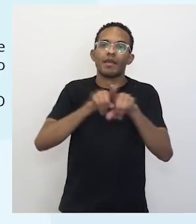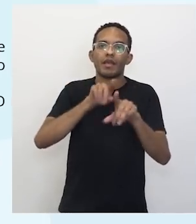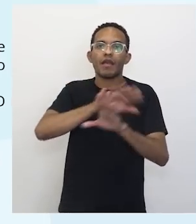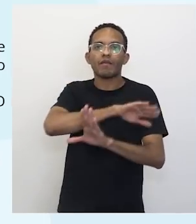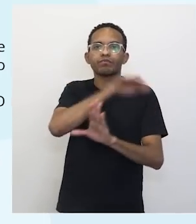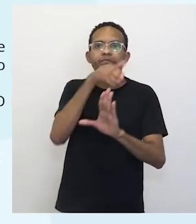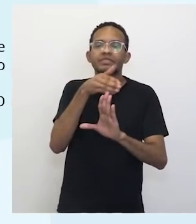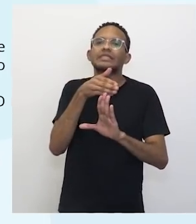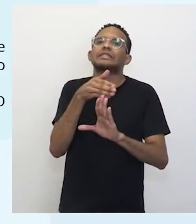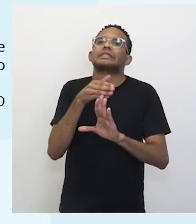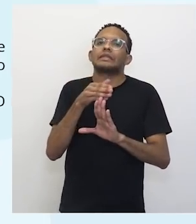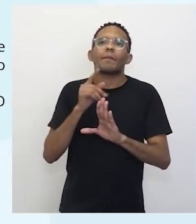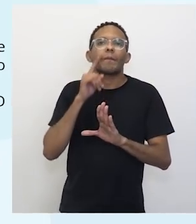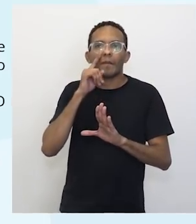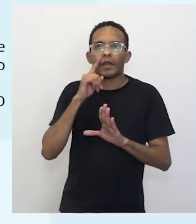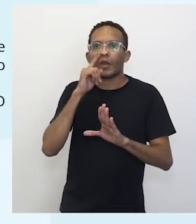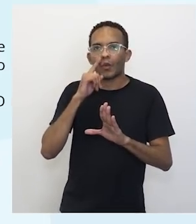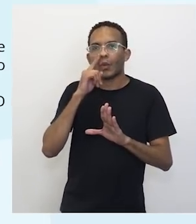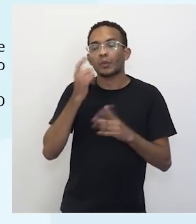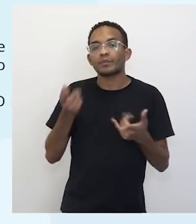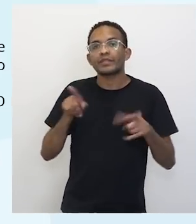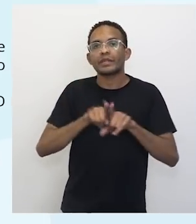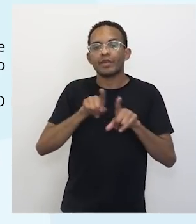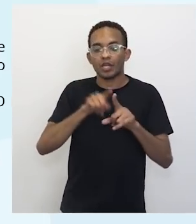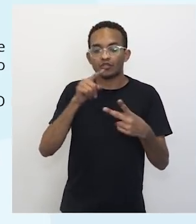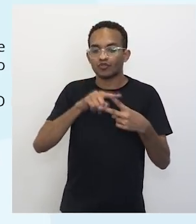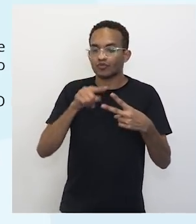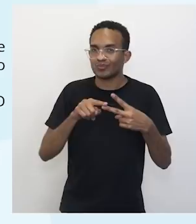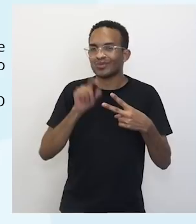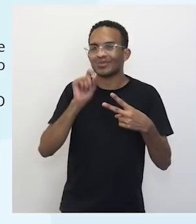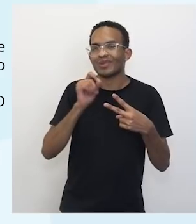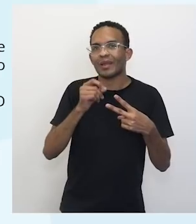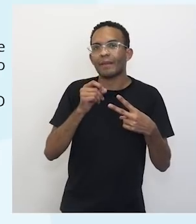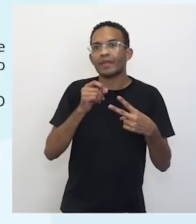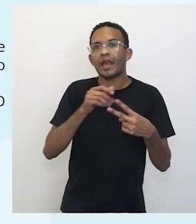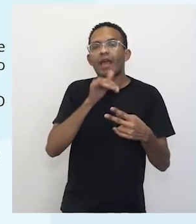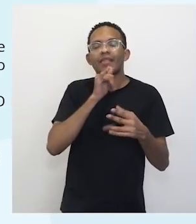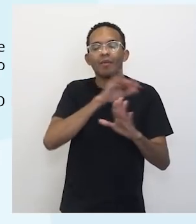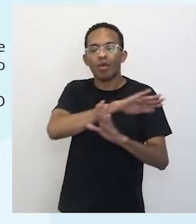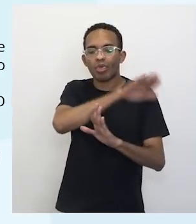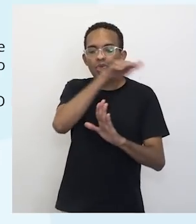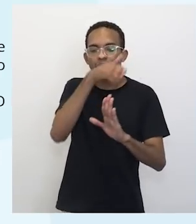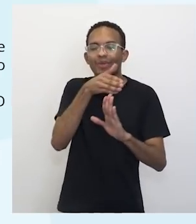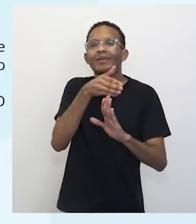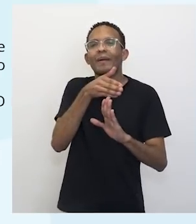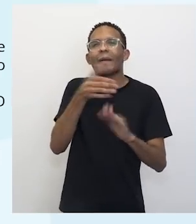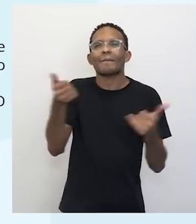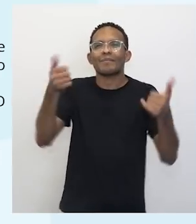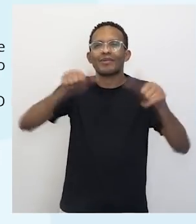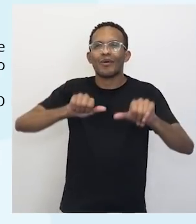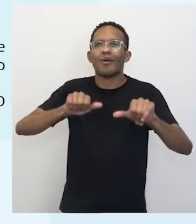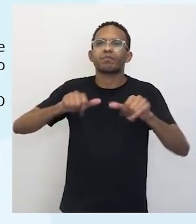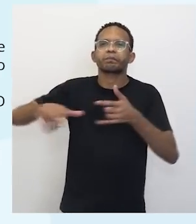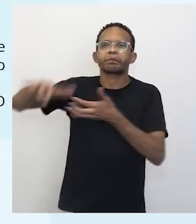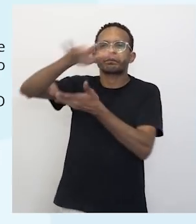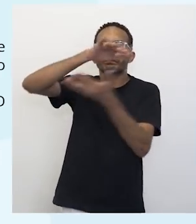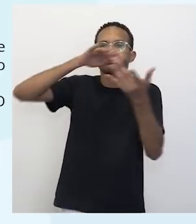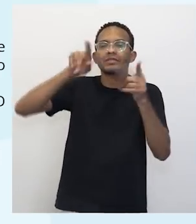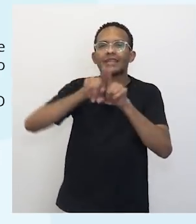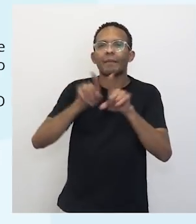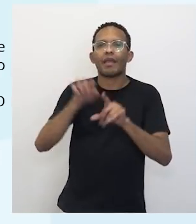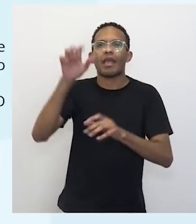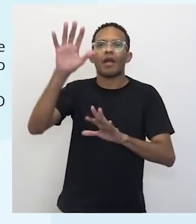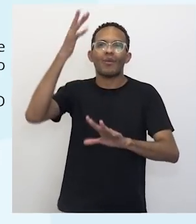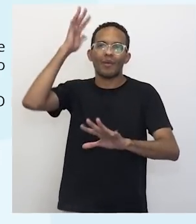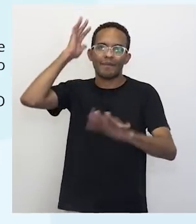é tóxica. Então, entre as duas combustão, a incompleta é que mais prejudica o ambiente. E aonde que a